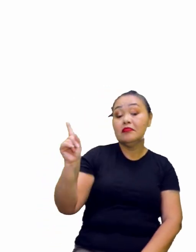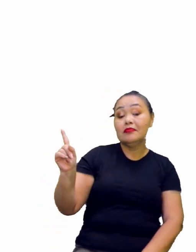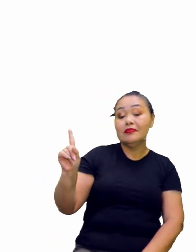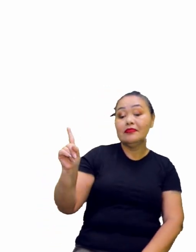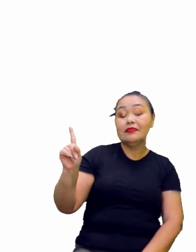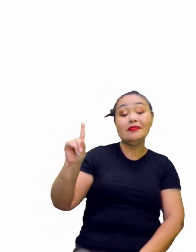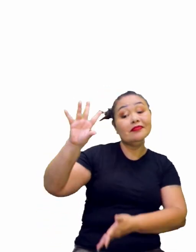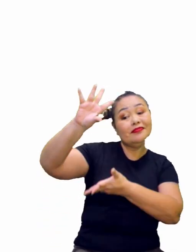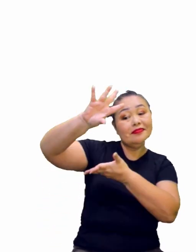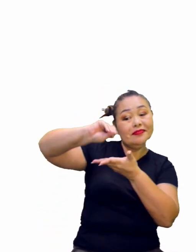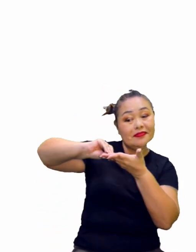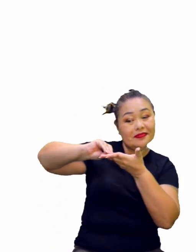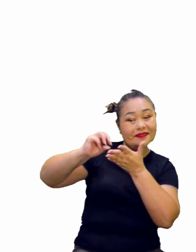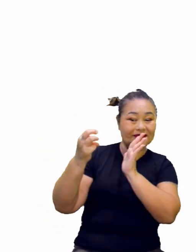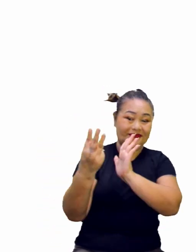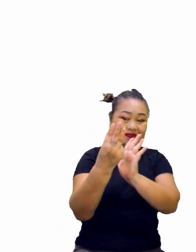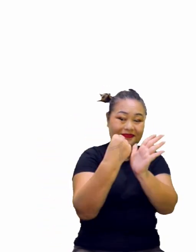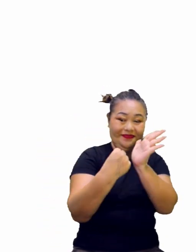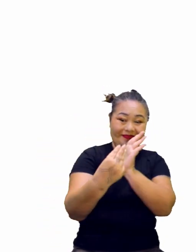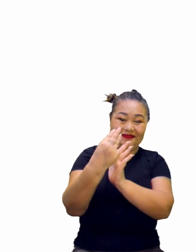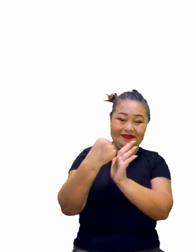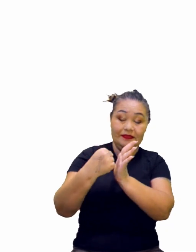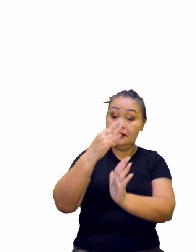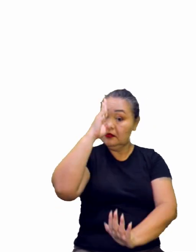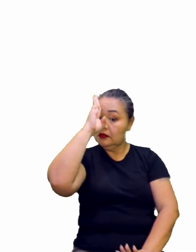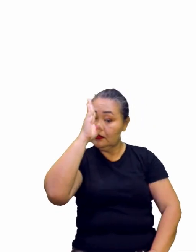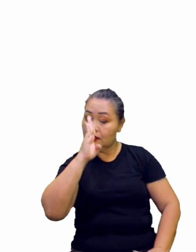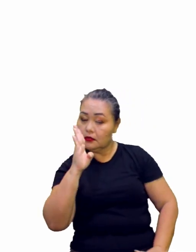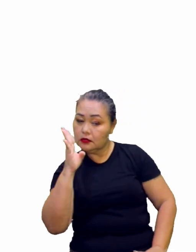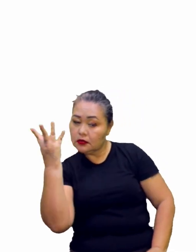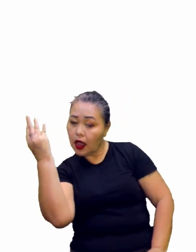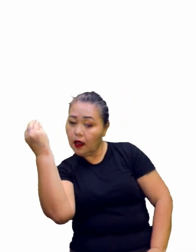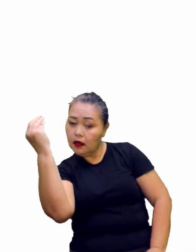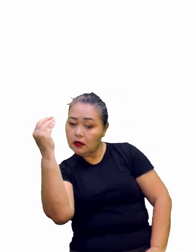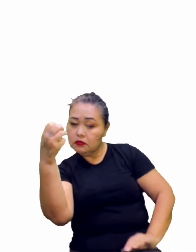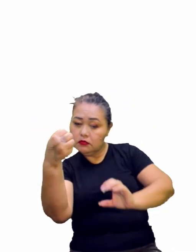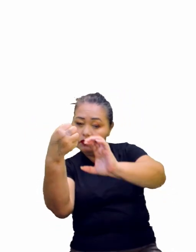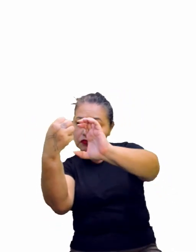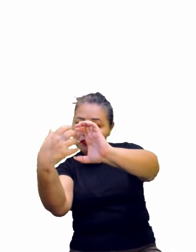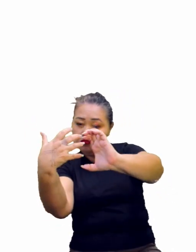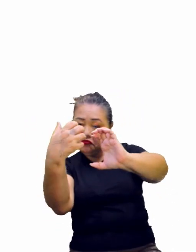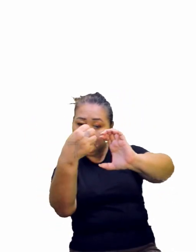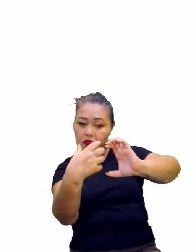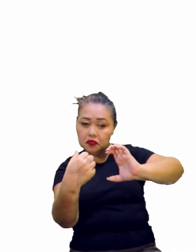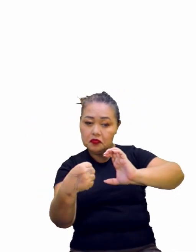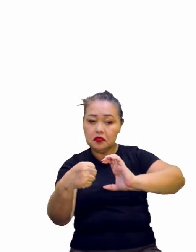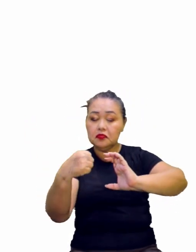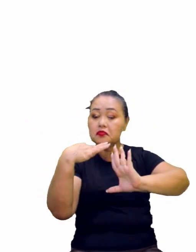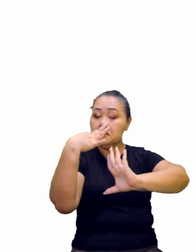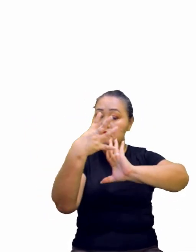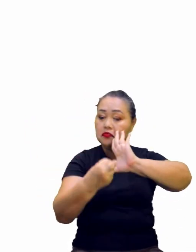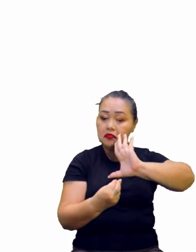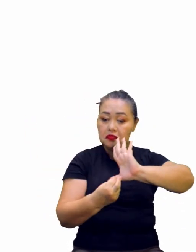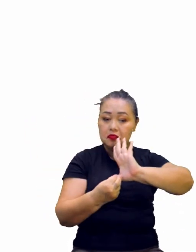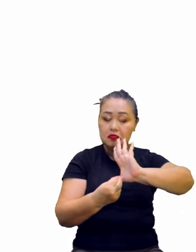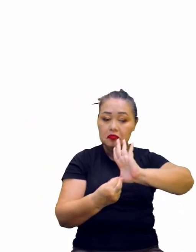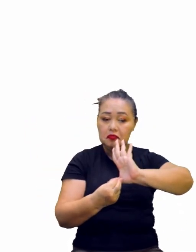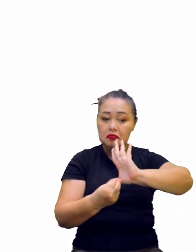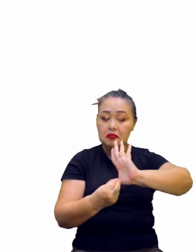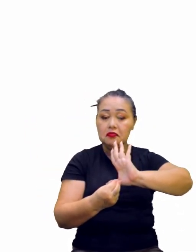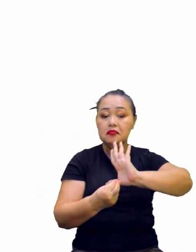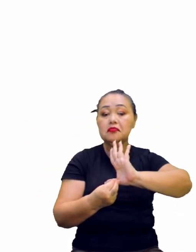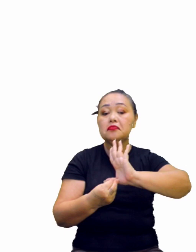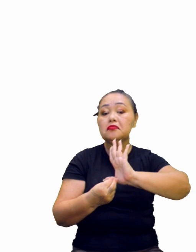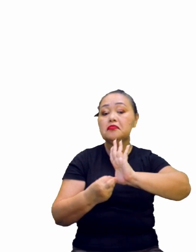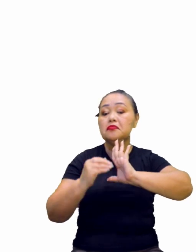só pegar o mapa, né, do Brasil, e só caracterizar, ó, o bioma amazônico, o bioma